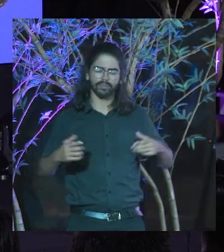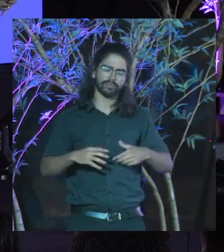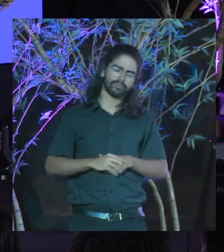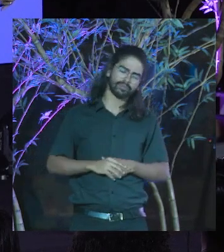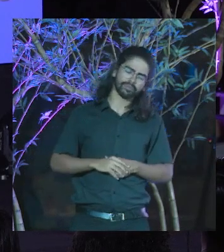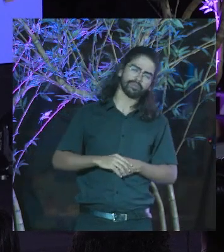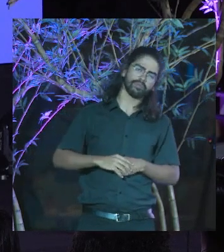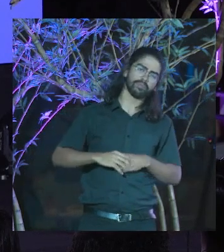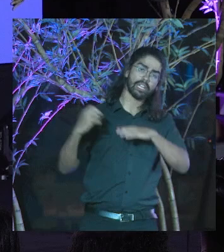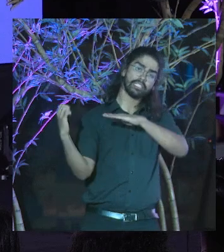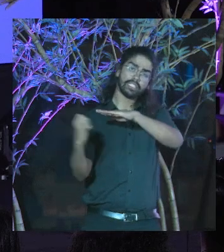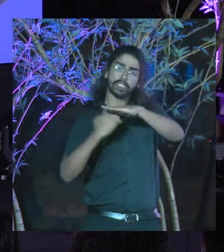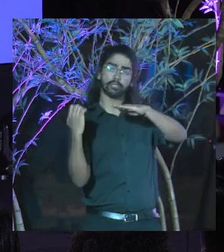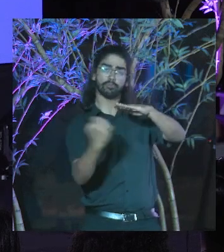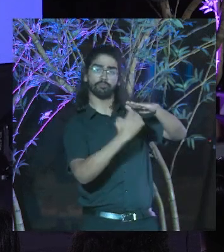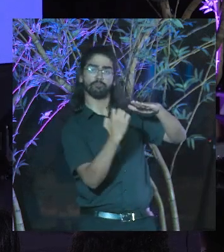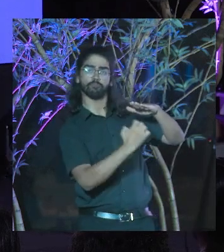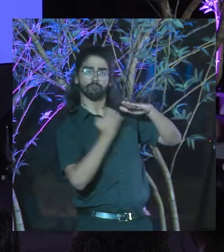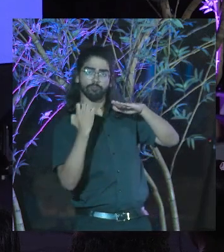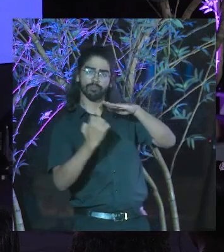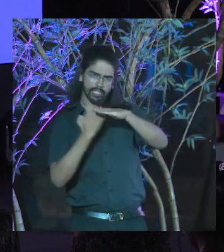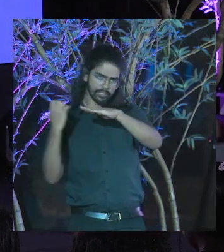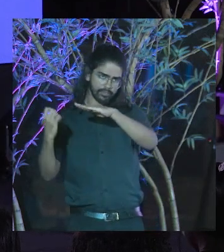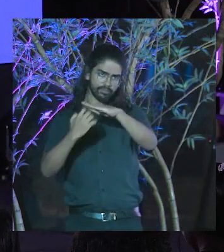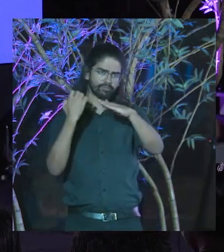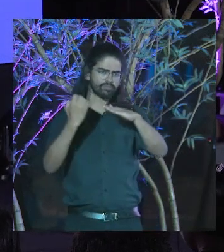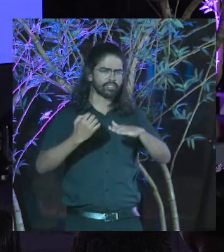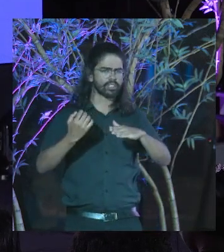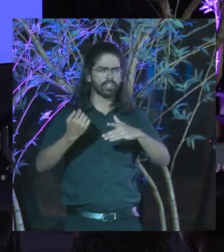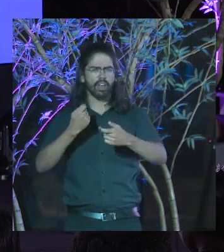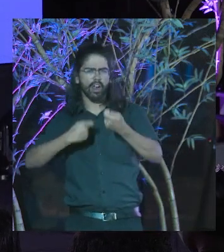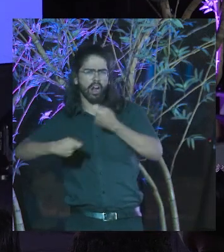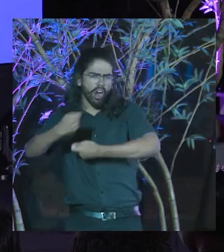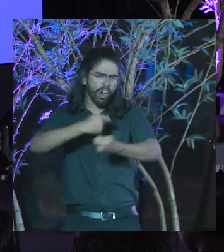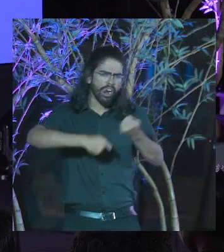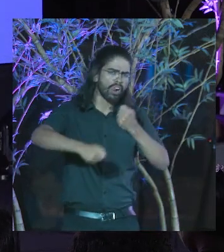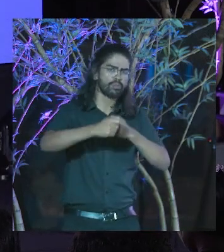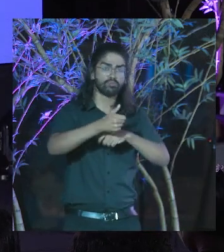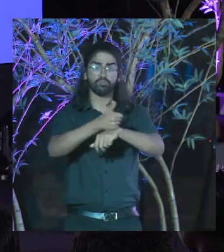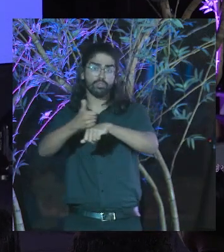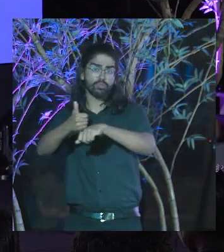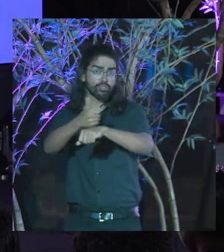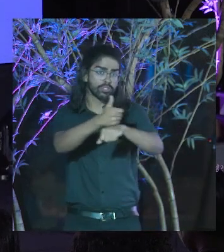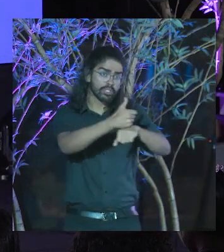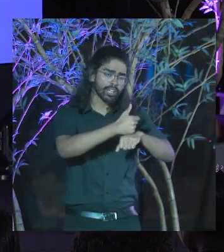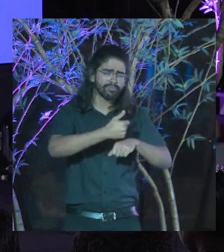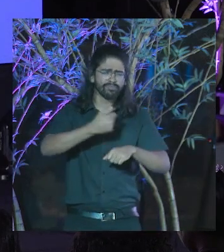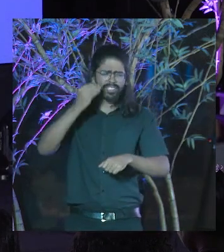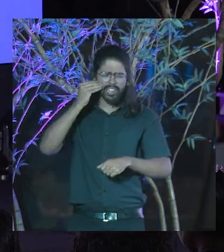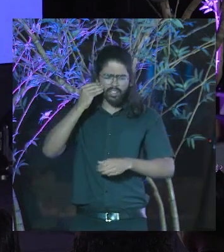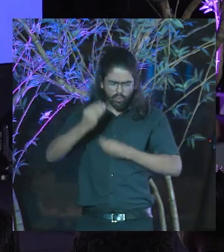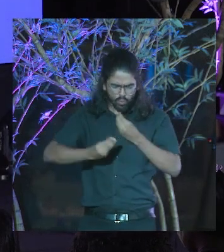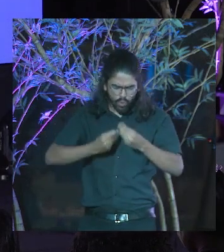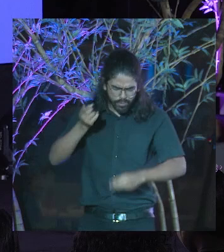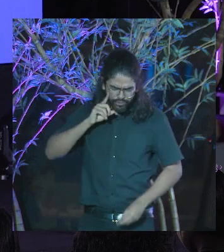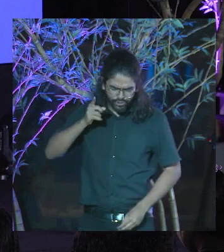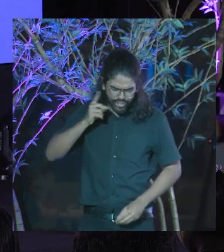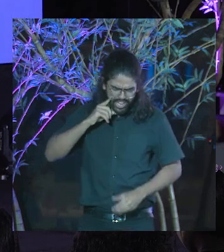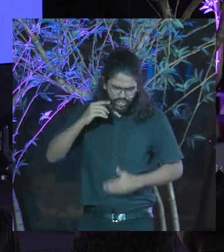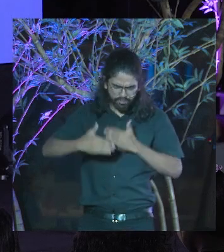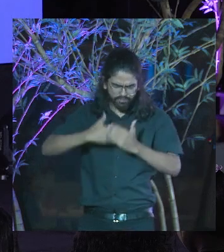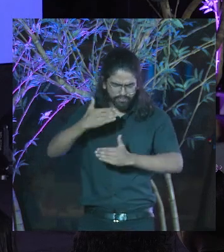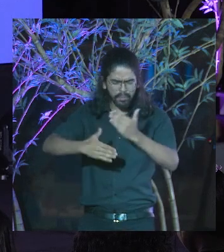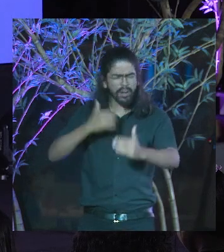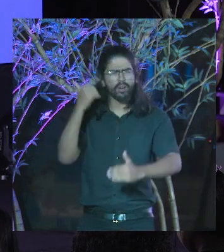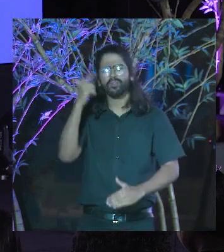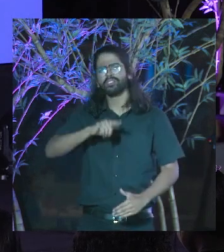As organizações estão tentando, empresas, negócios, profissionais estão tentando entender como isso funciona no dia a dia, como é que eu relaciono